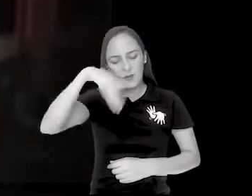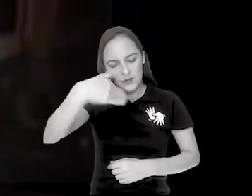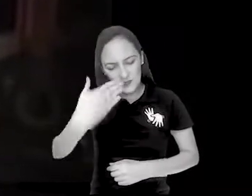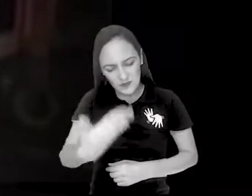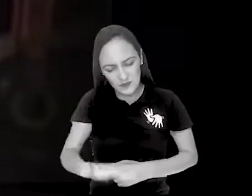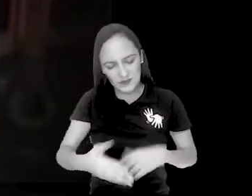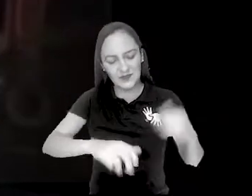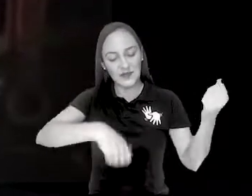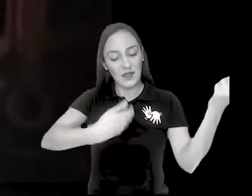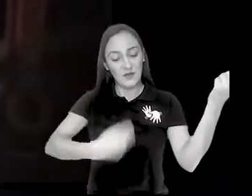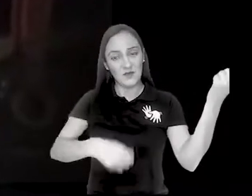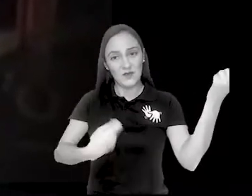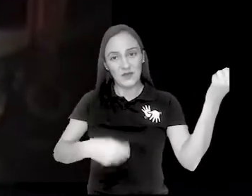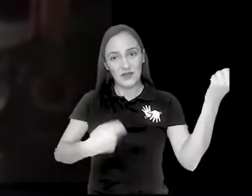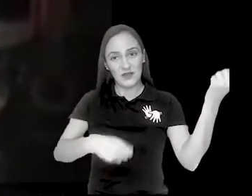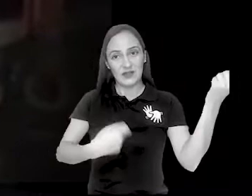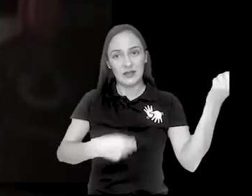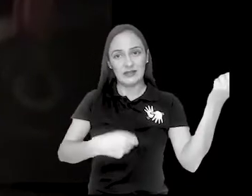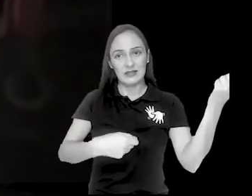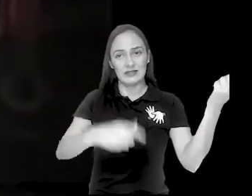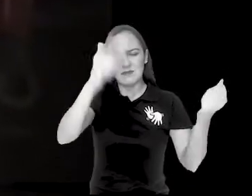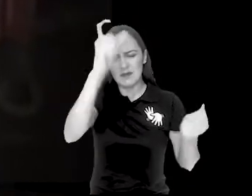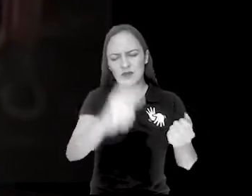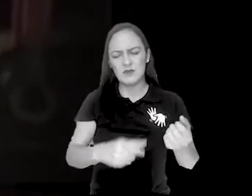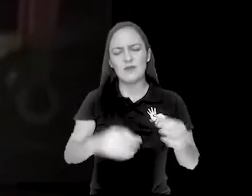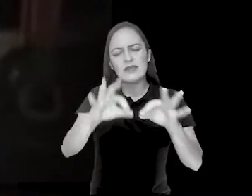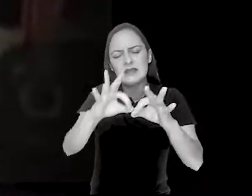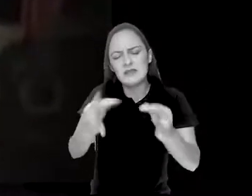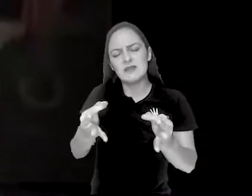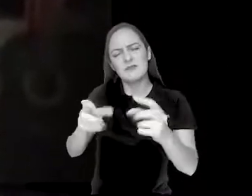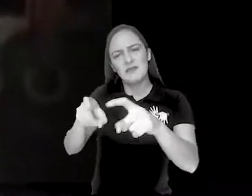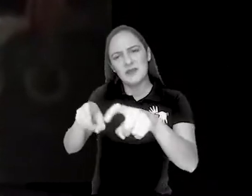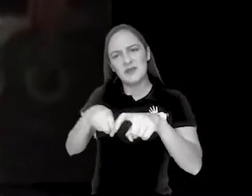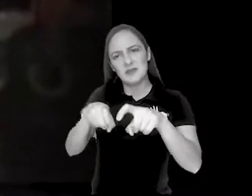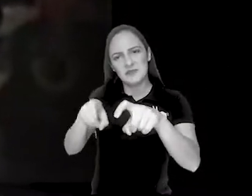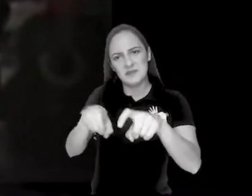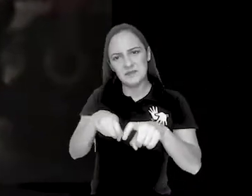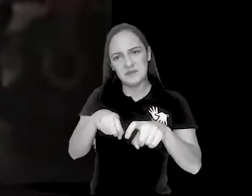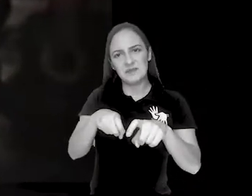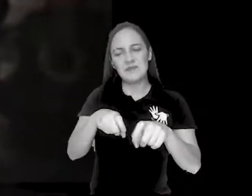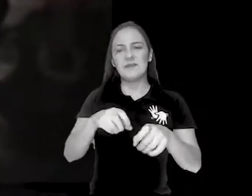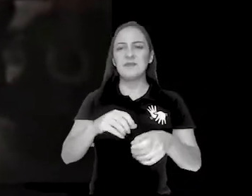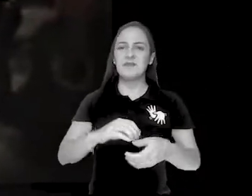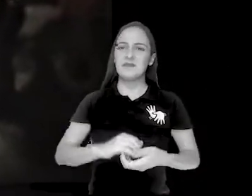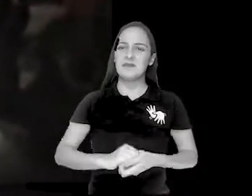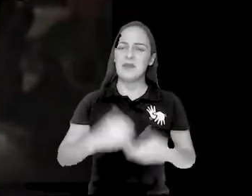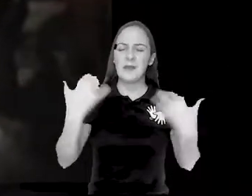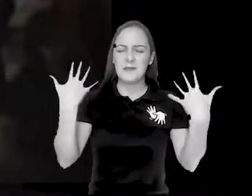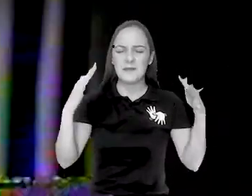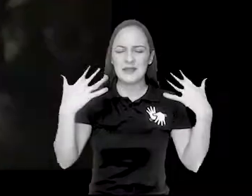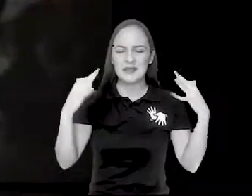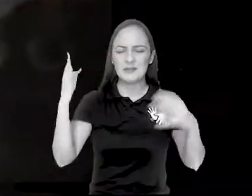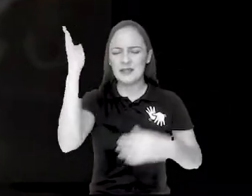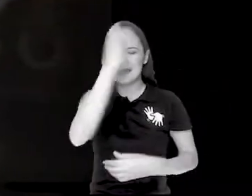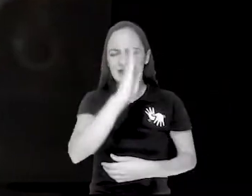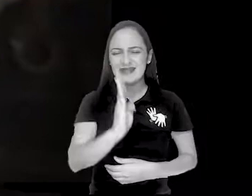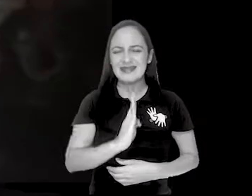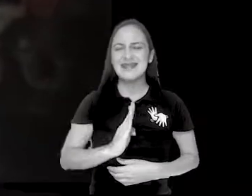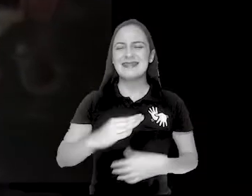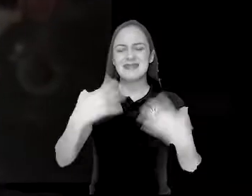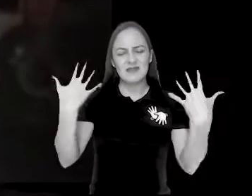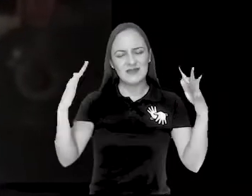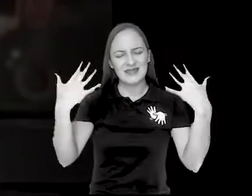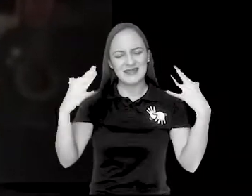viola, homenagem do caipira, homenagem do homem do sertão. Parabéns, Brasil!